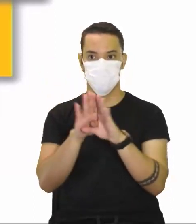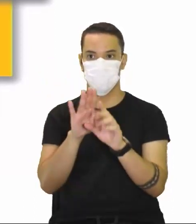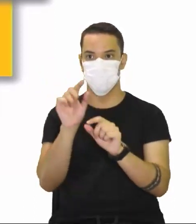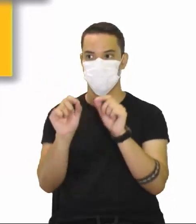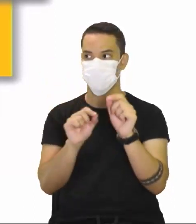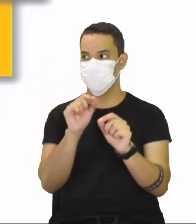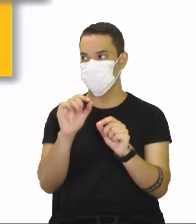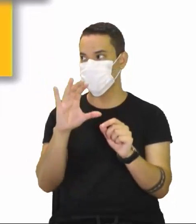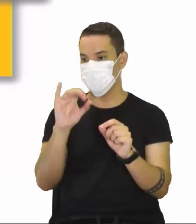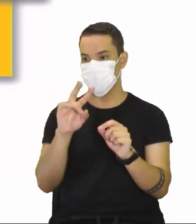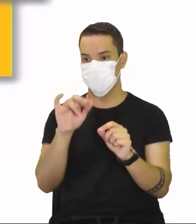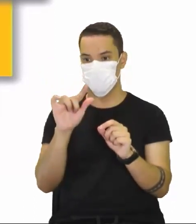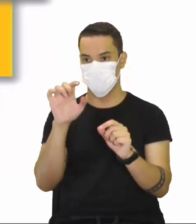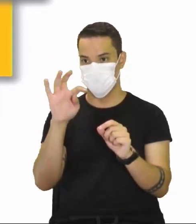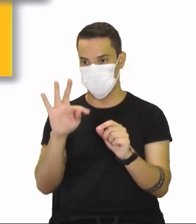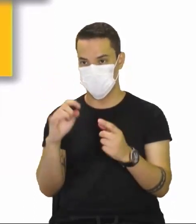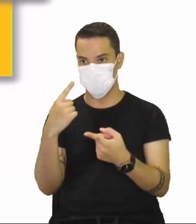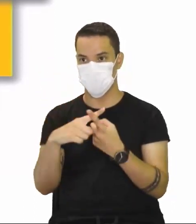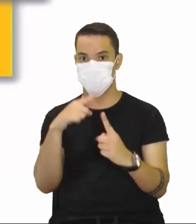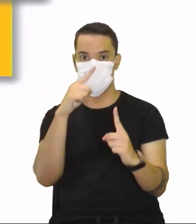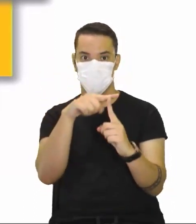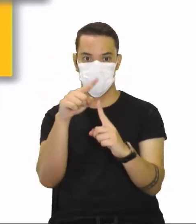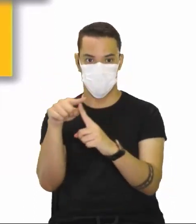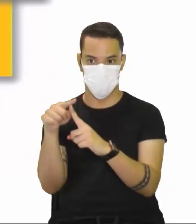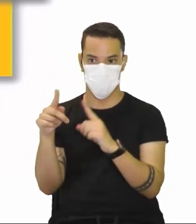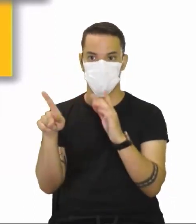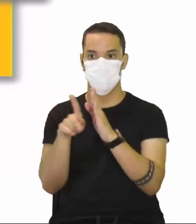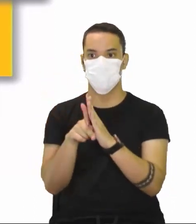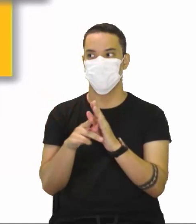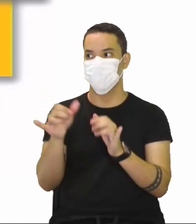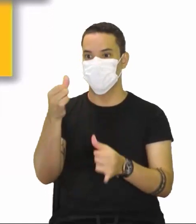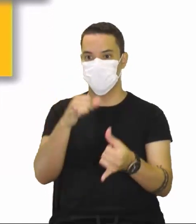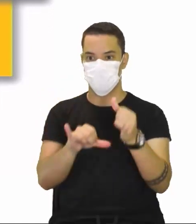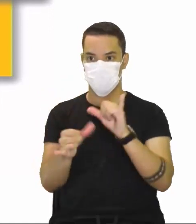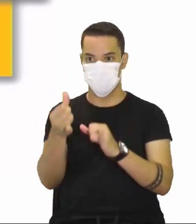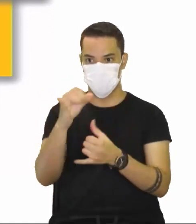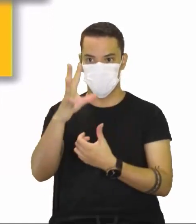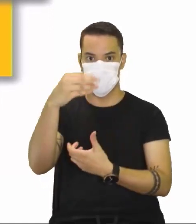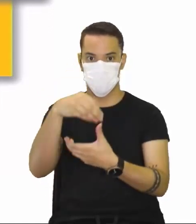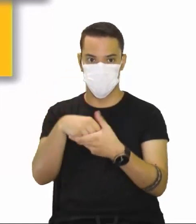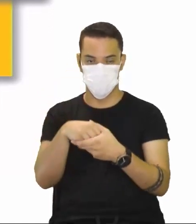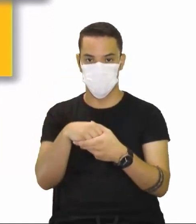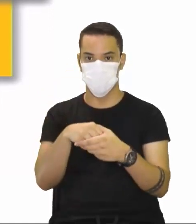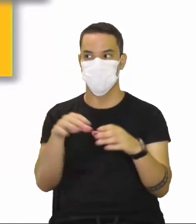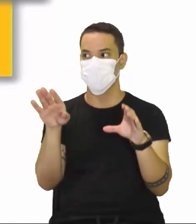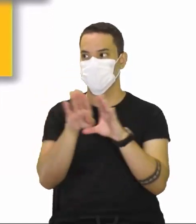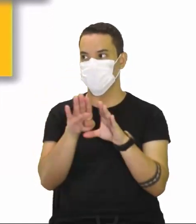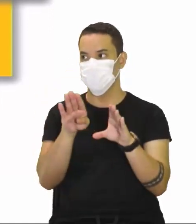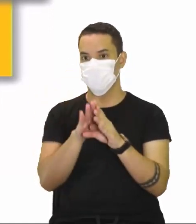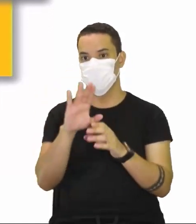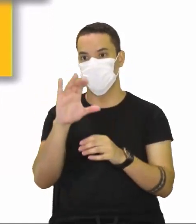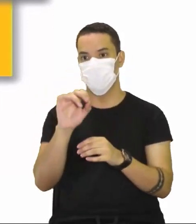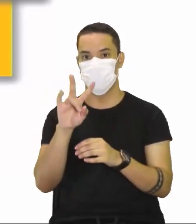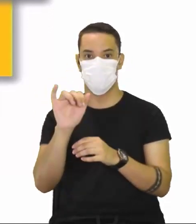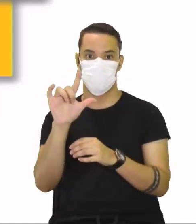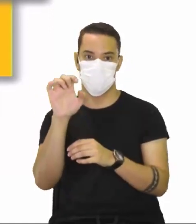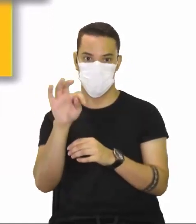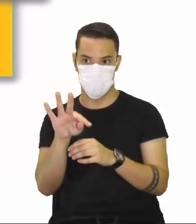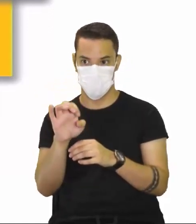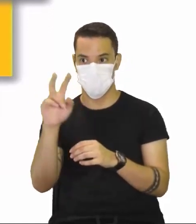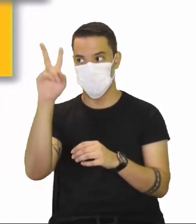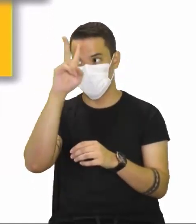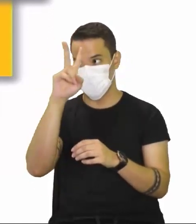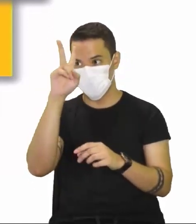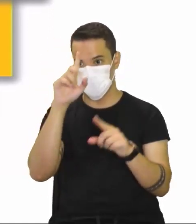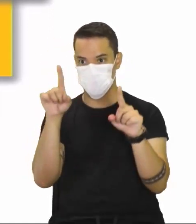ligação covalente, que são os tipos de ligações químicas, né? As ligações iônicas e as ligações covalentes. Lembrando que a ligação